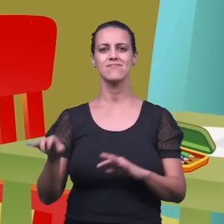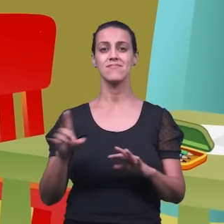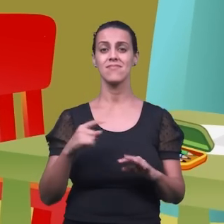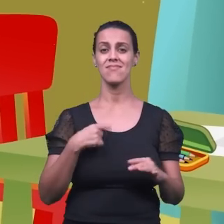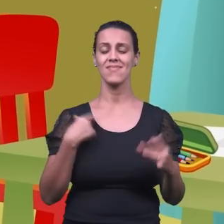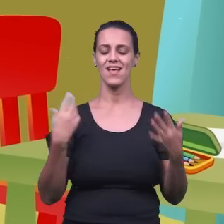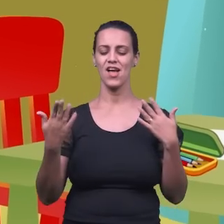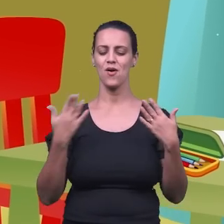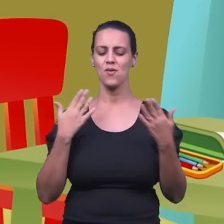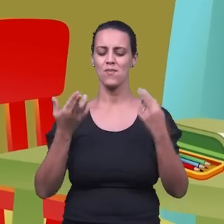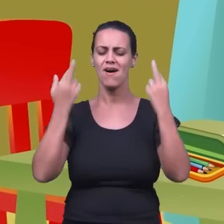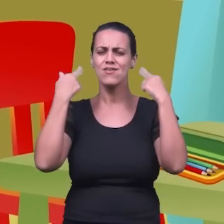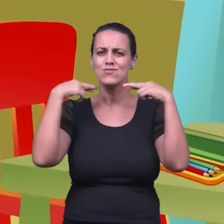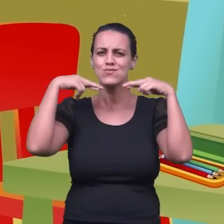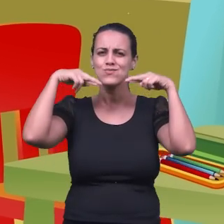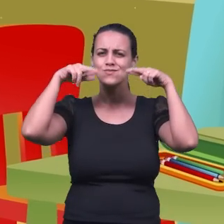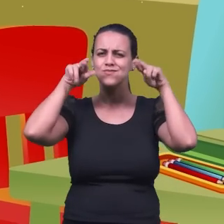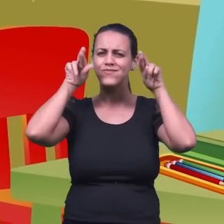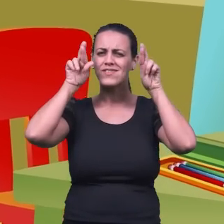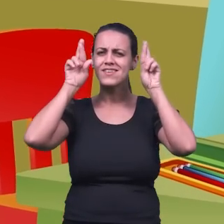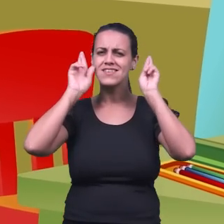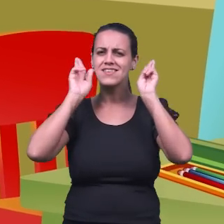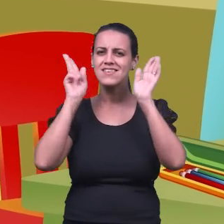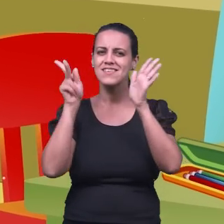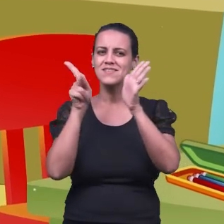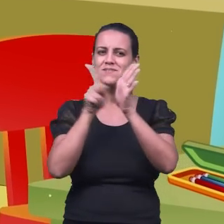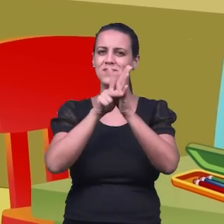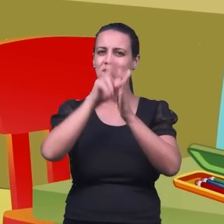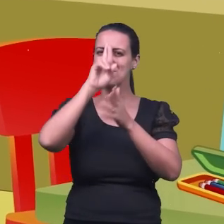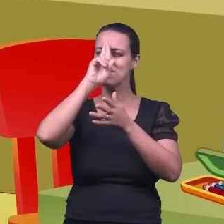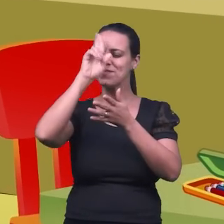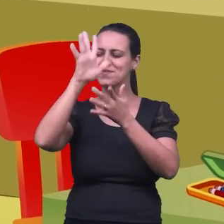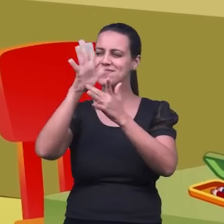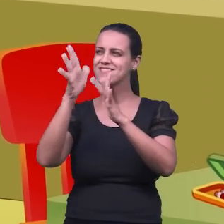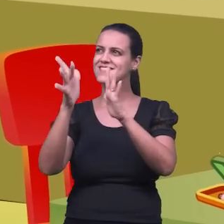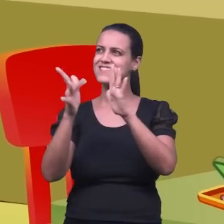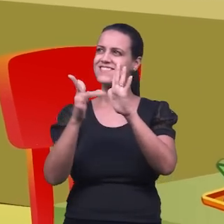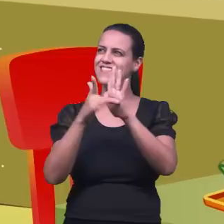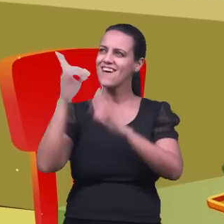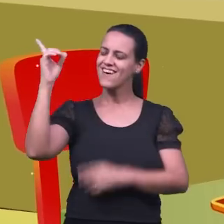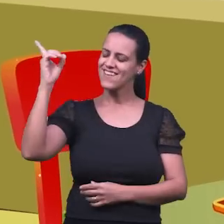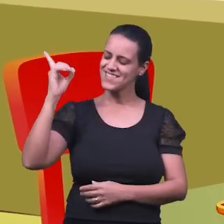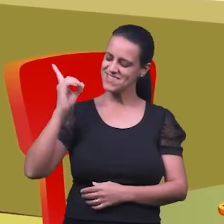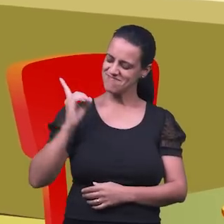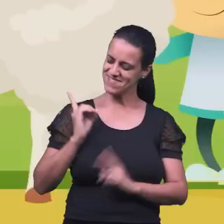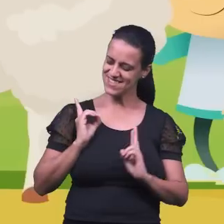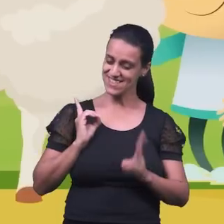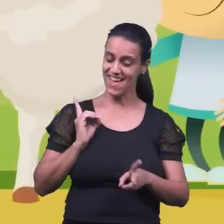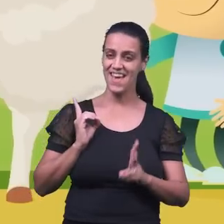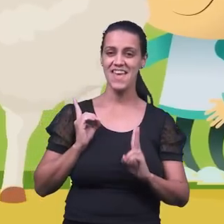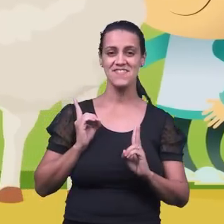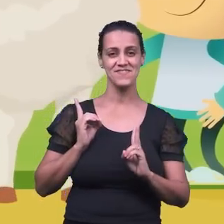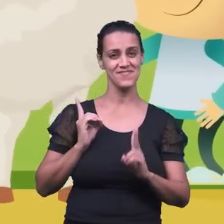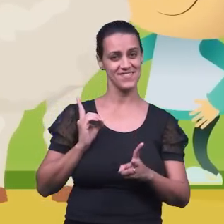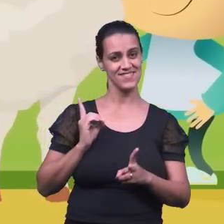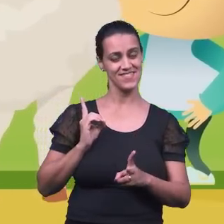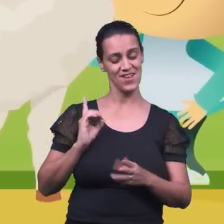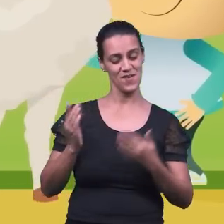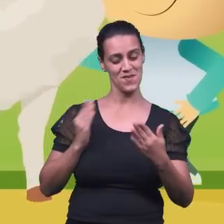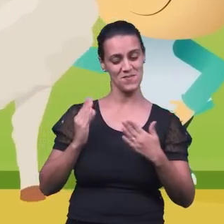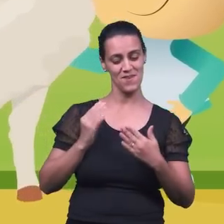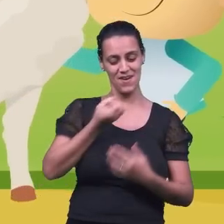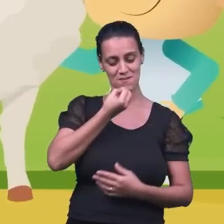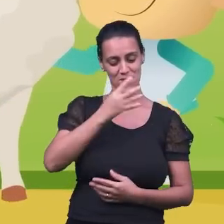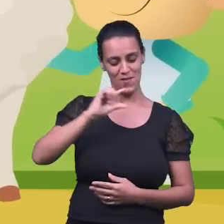Uma ovelhinha de Jesus eu sou, sempre está comigo,